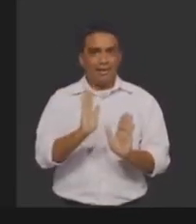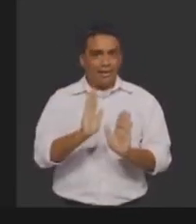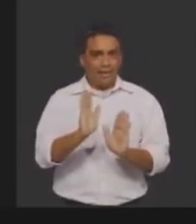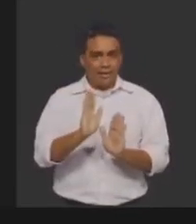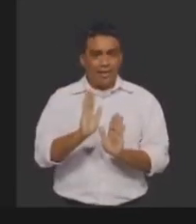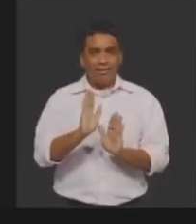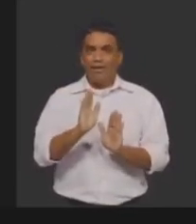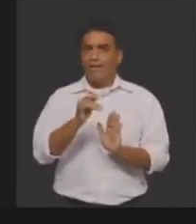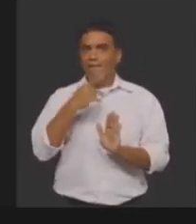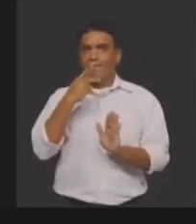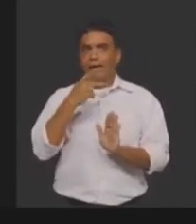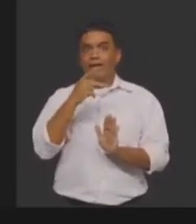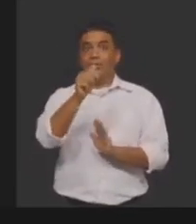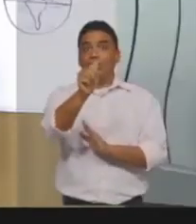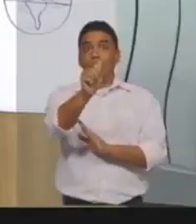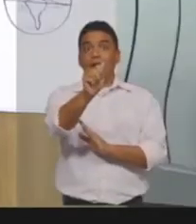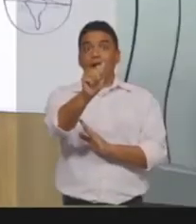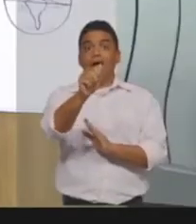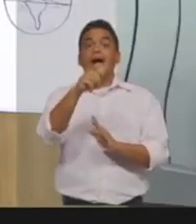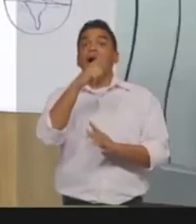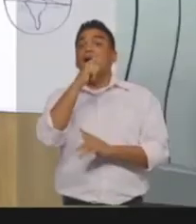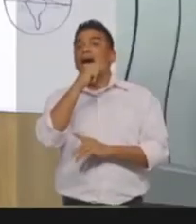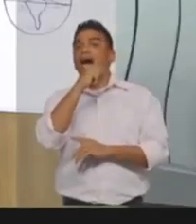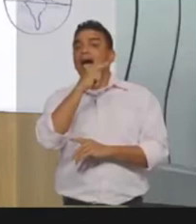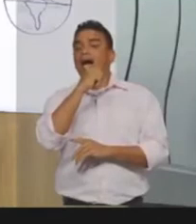falando da movimentação da água, estamos falando da